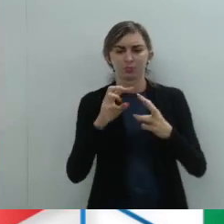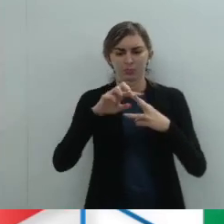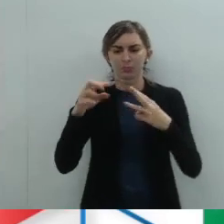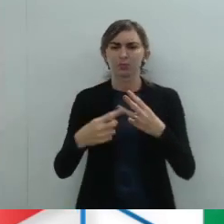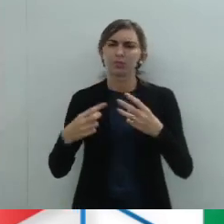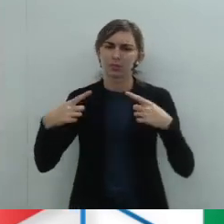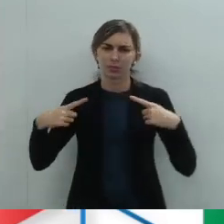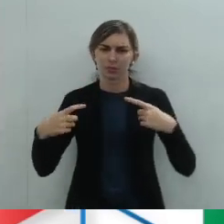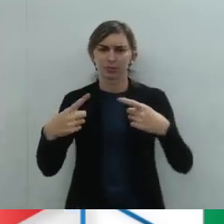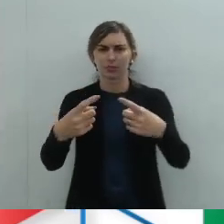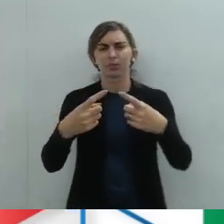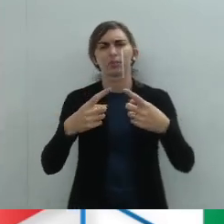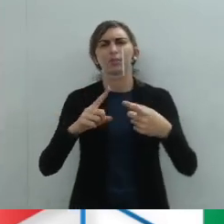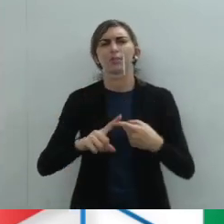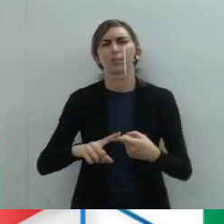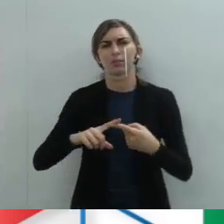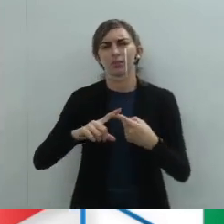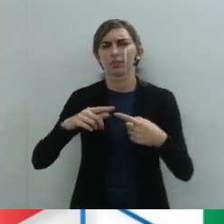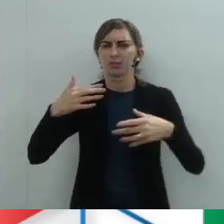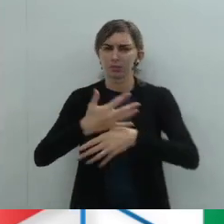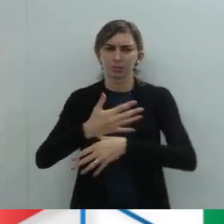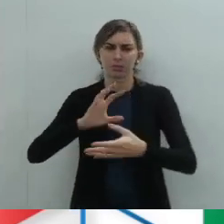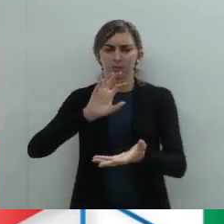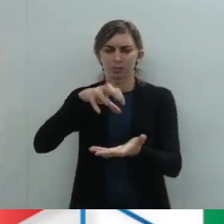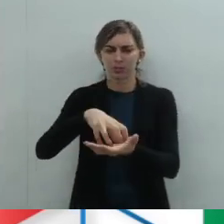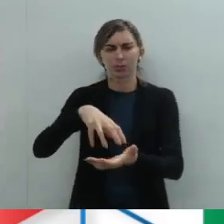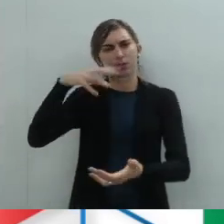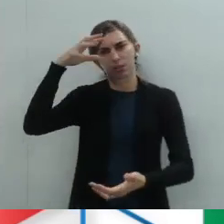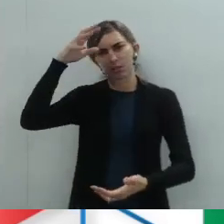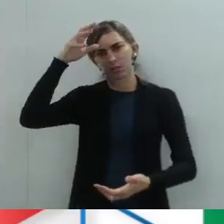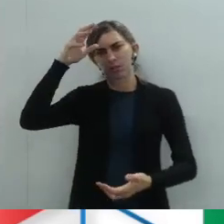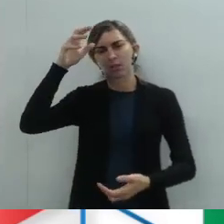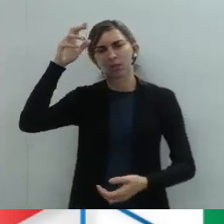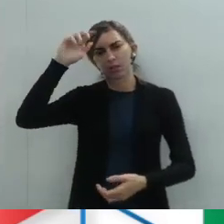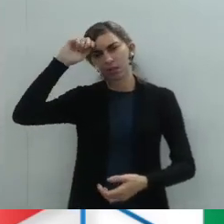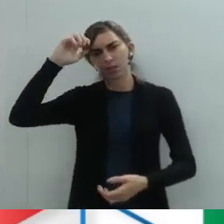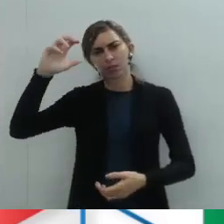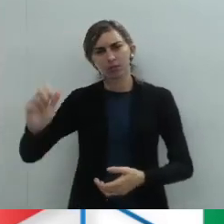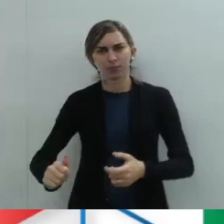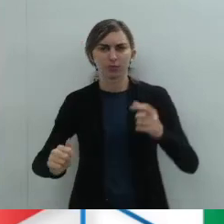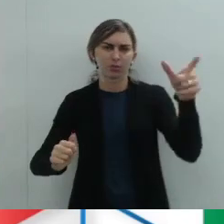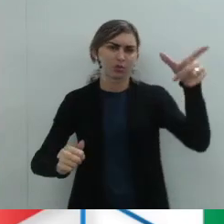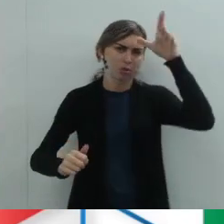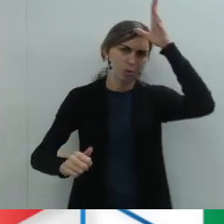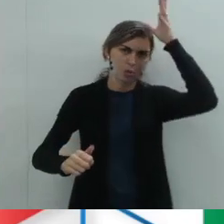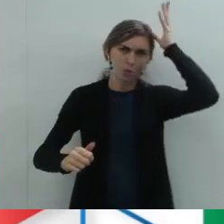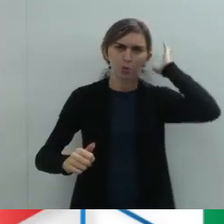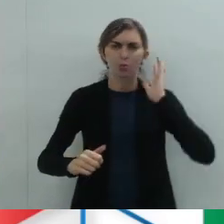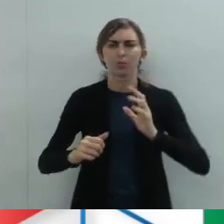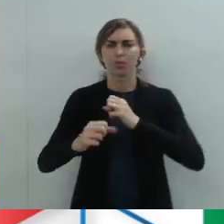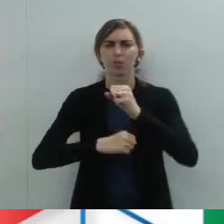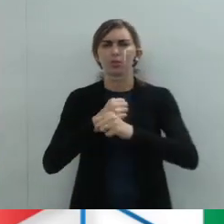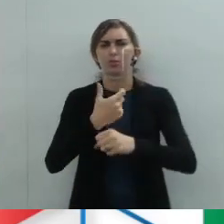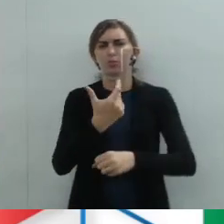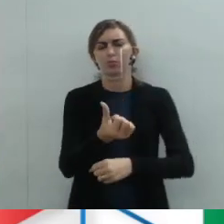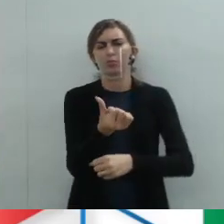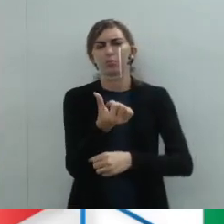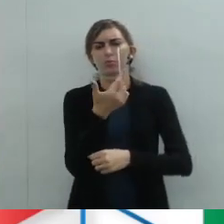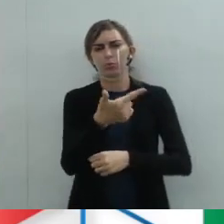guerras travadas entre Cartago, cidade localizada na África, e Roma, entre os anos 264